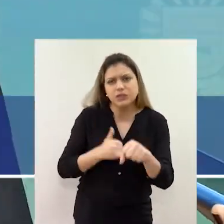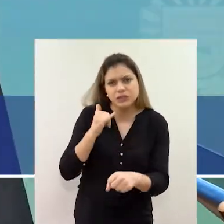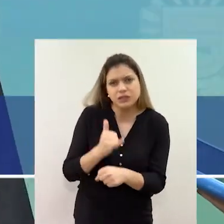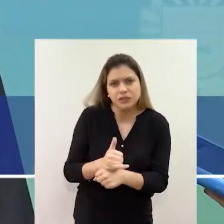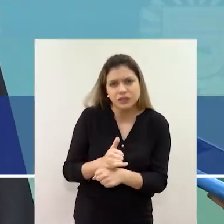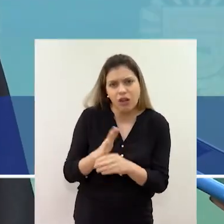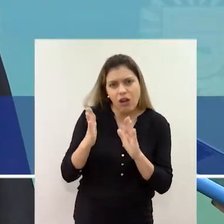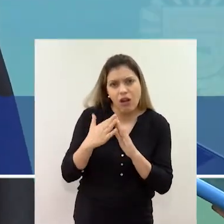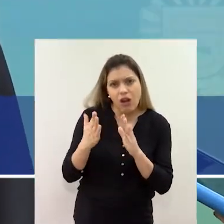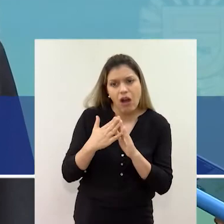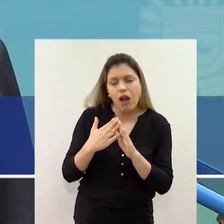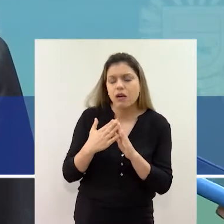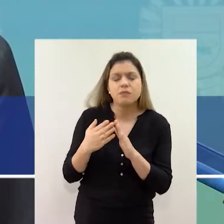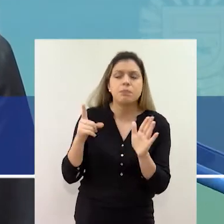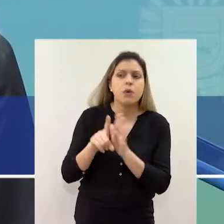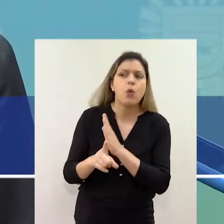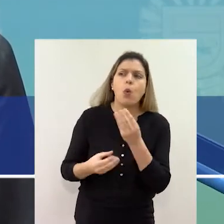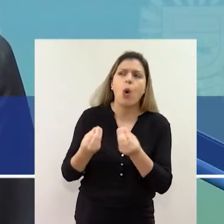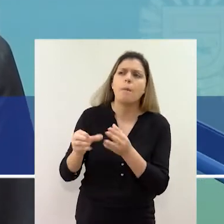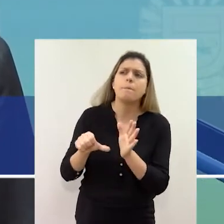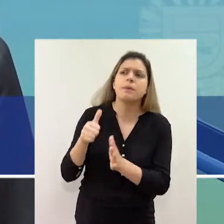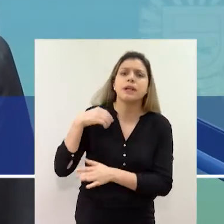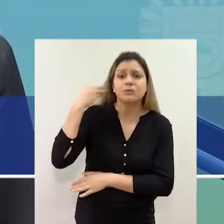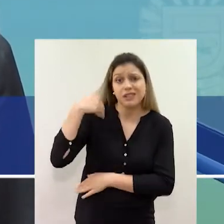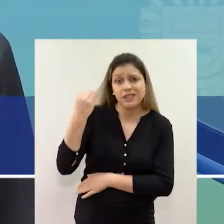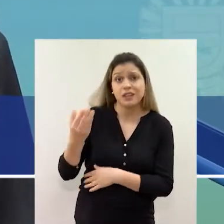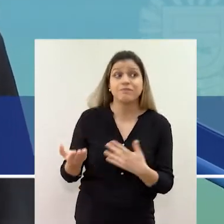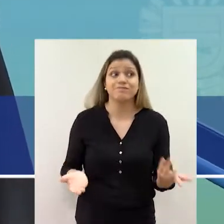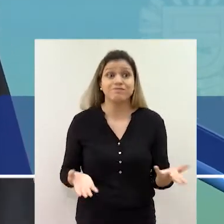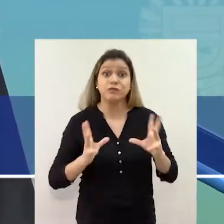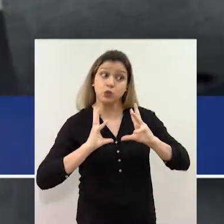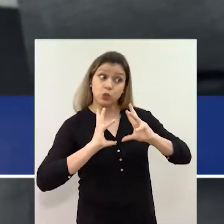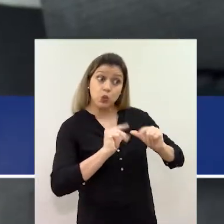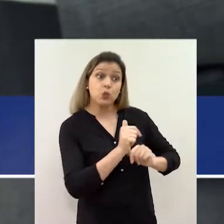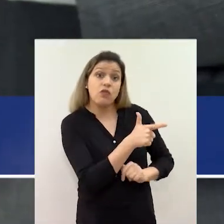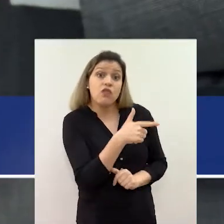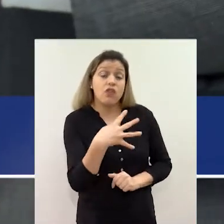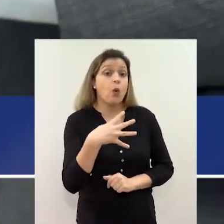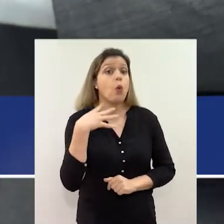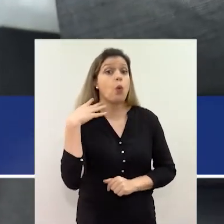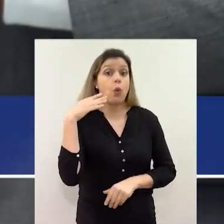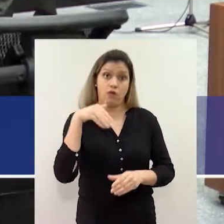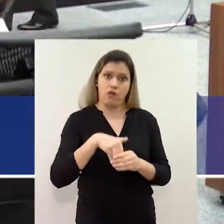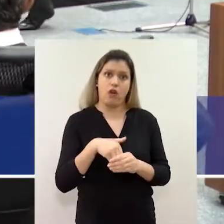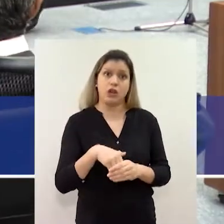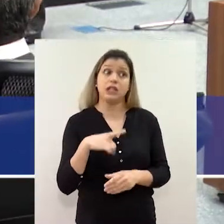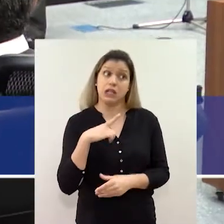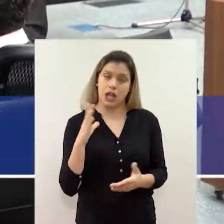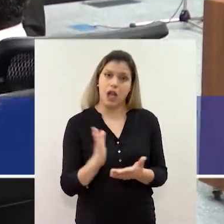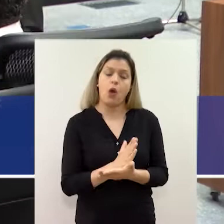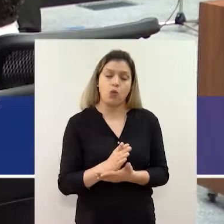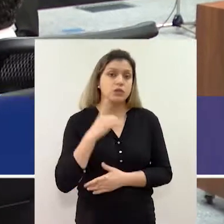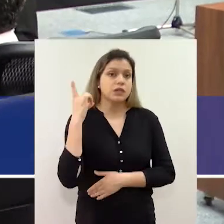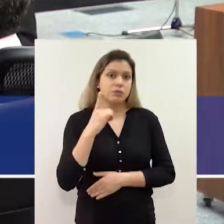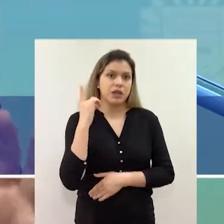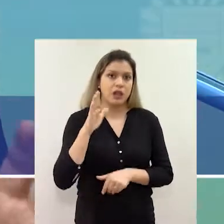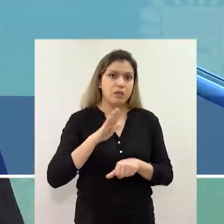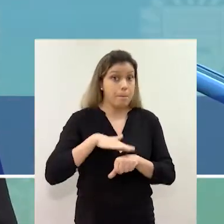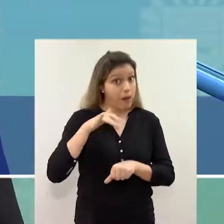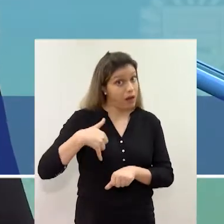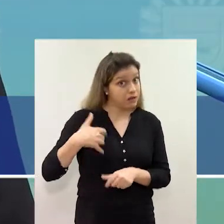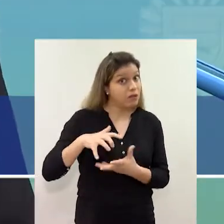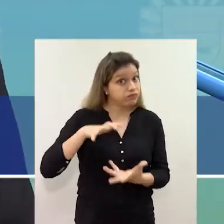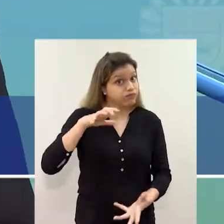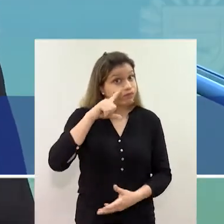experiência? Eu entendo que os 24 votaram. Tem deputados mais idosos que estão no grupo de risco,